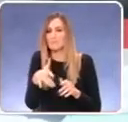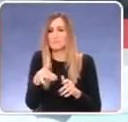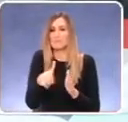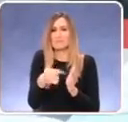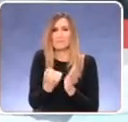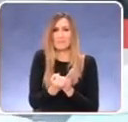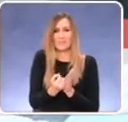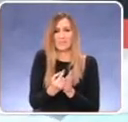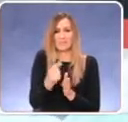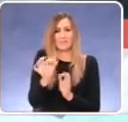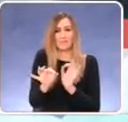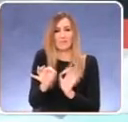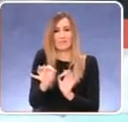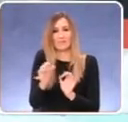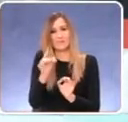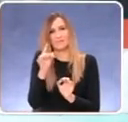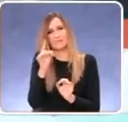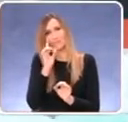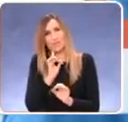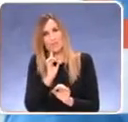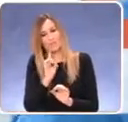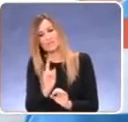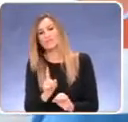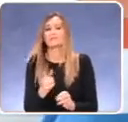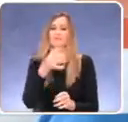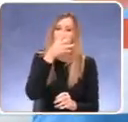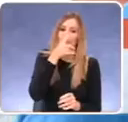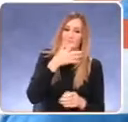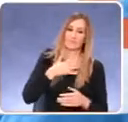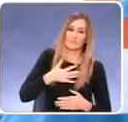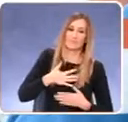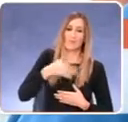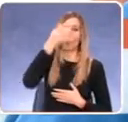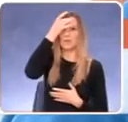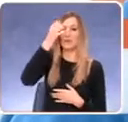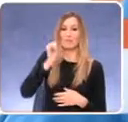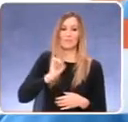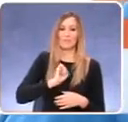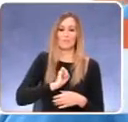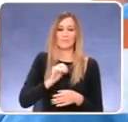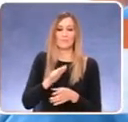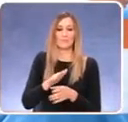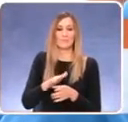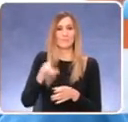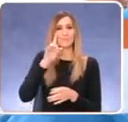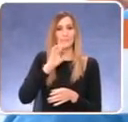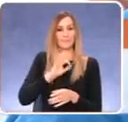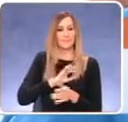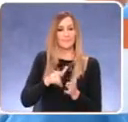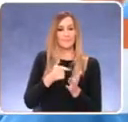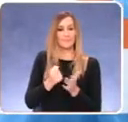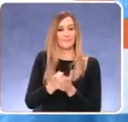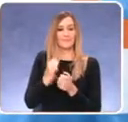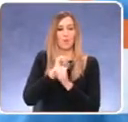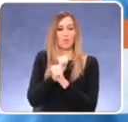tratam mulheres. Portanto, infelizmente, na minha opinião, No caso das senhoras, nós encontramos sempre um osso um bocadinho